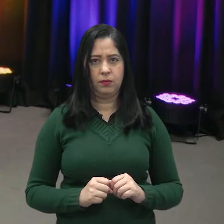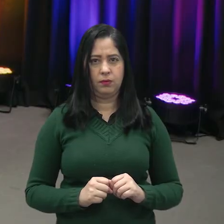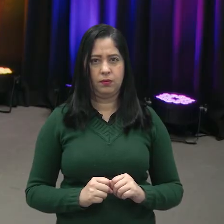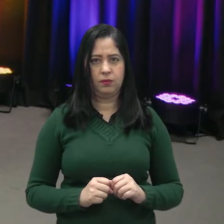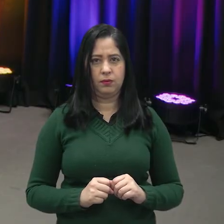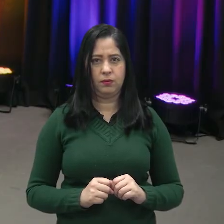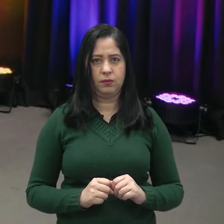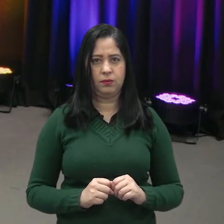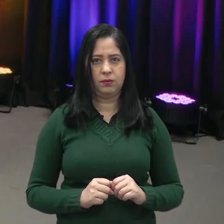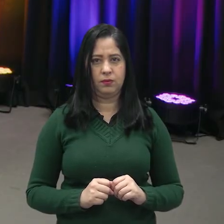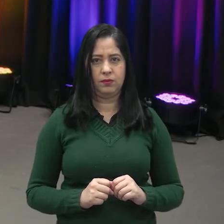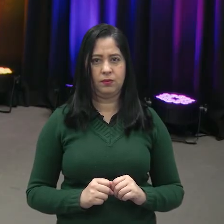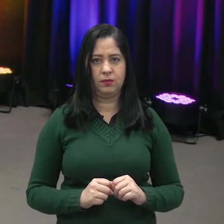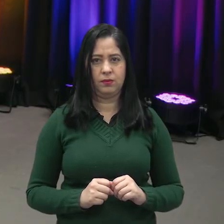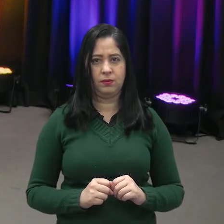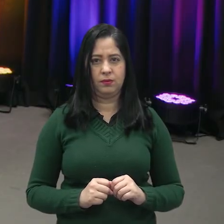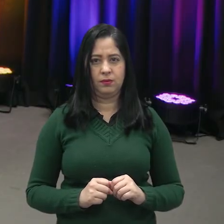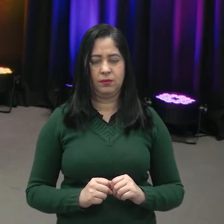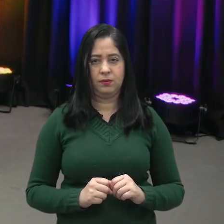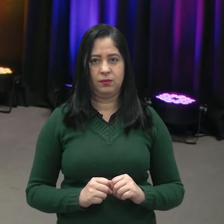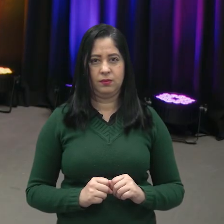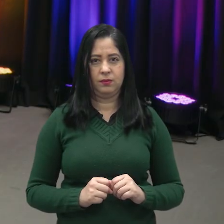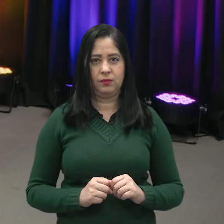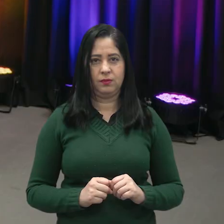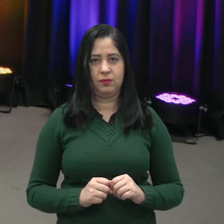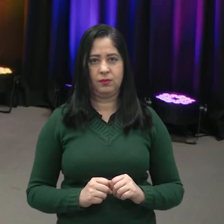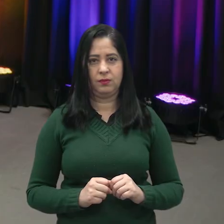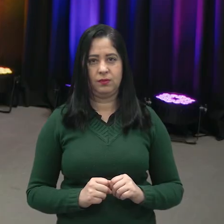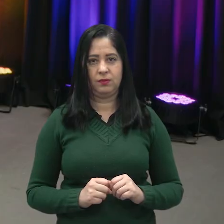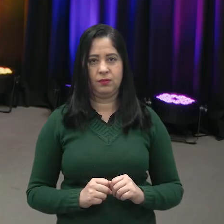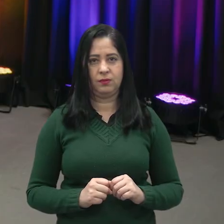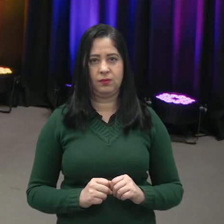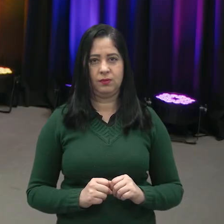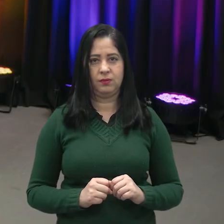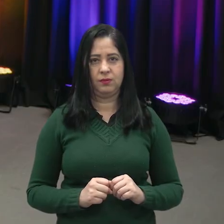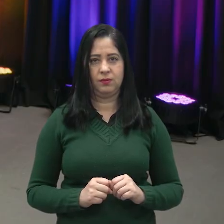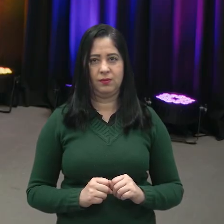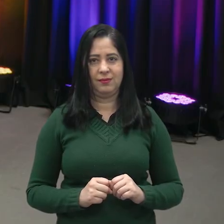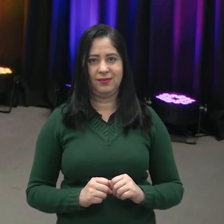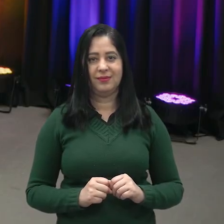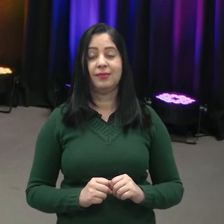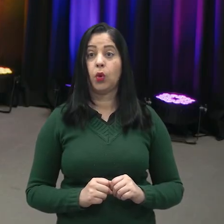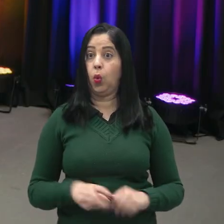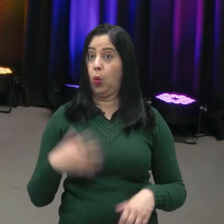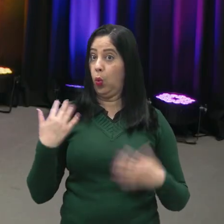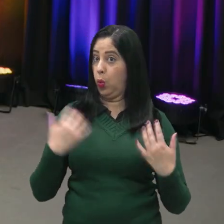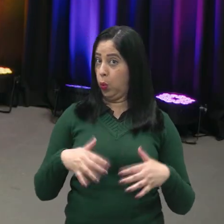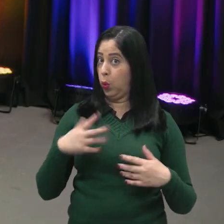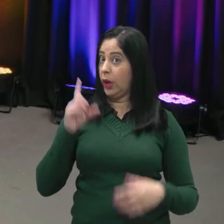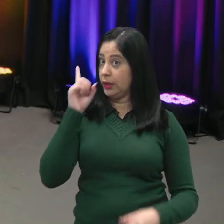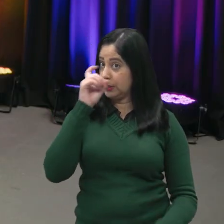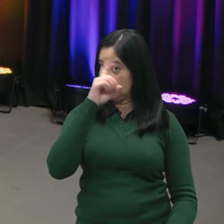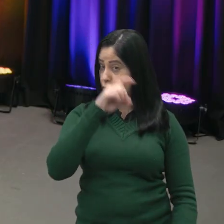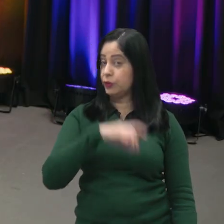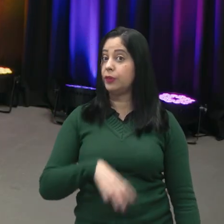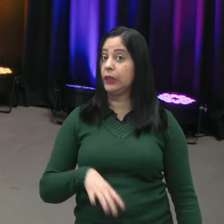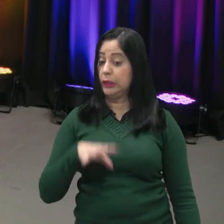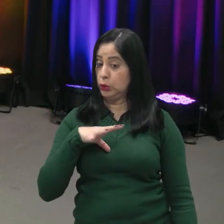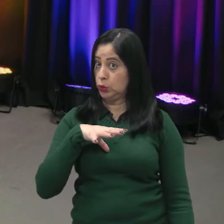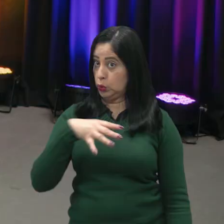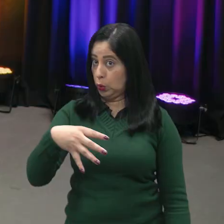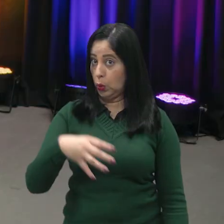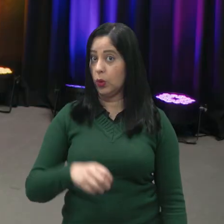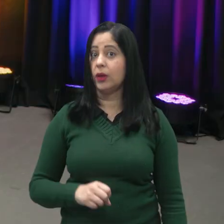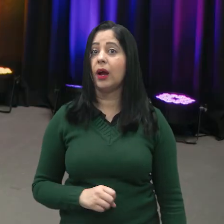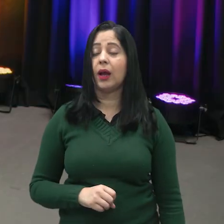para derrubar. Ousado esse. Esse é bem ousado, tipo nível 2, né? Tipo equipe de alto rendimento. Essa eu me libertei e